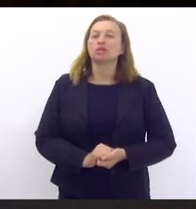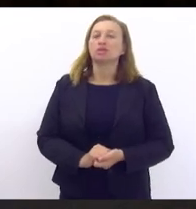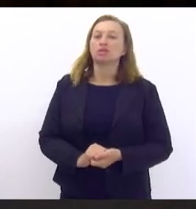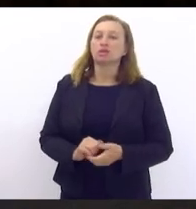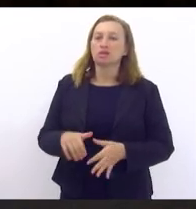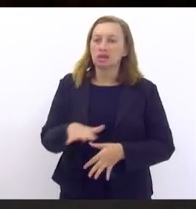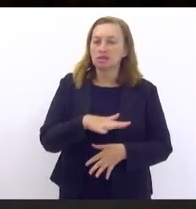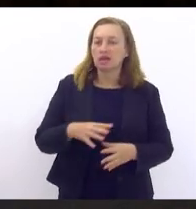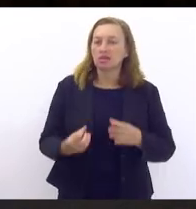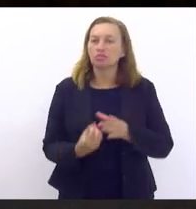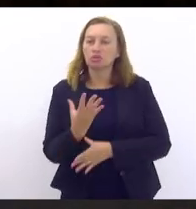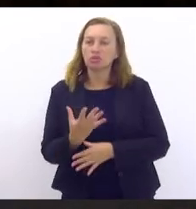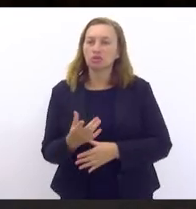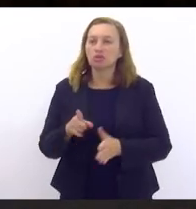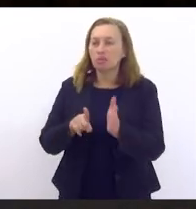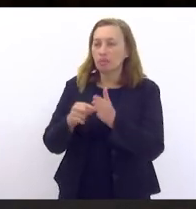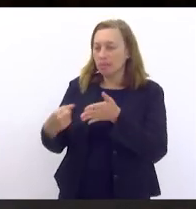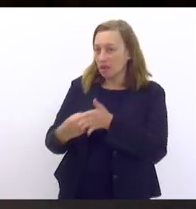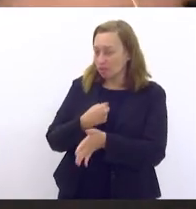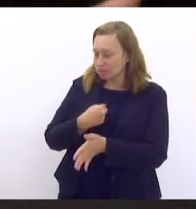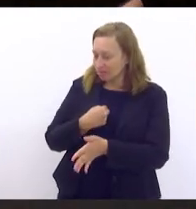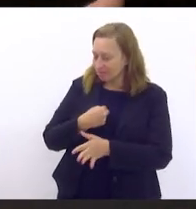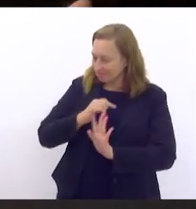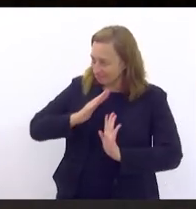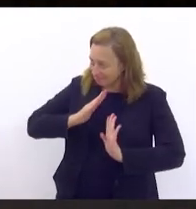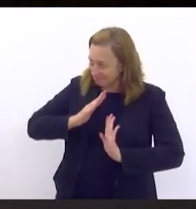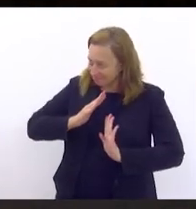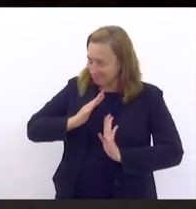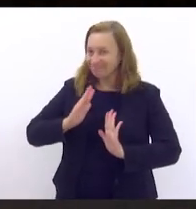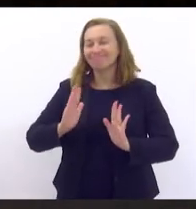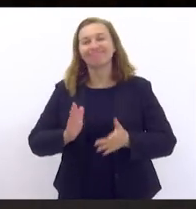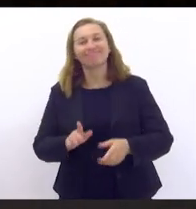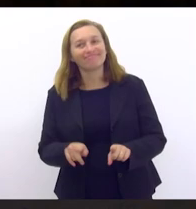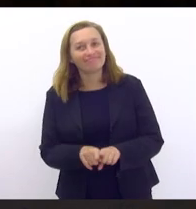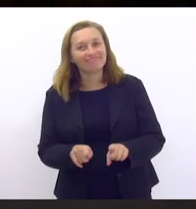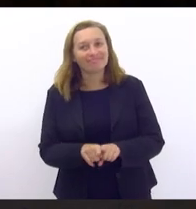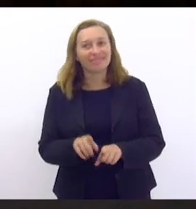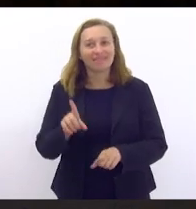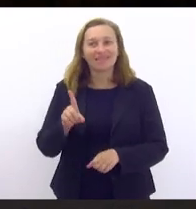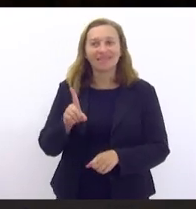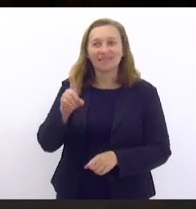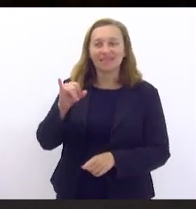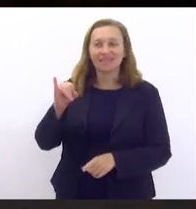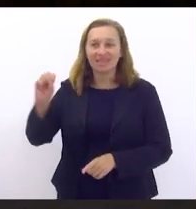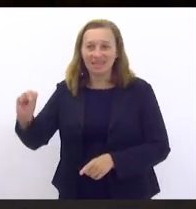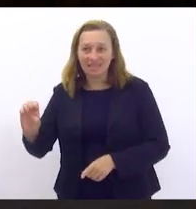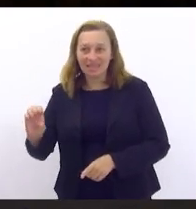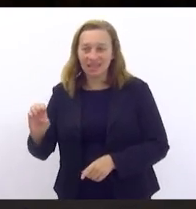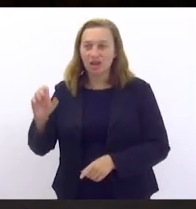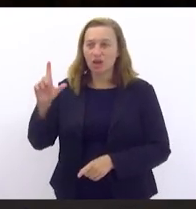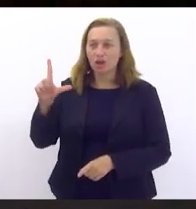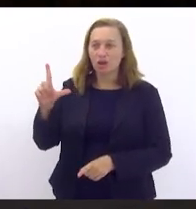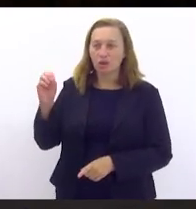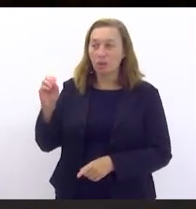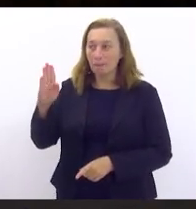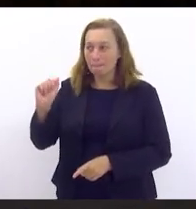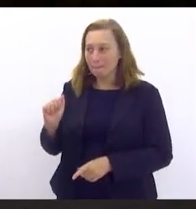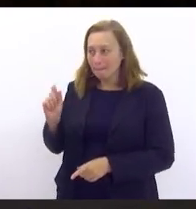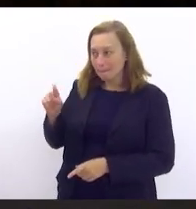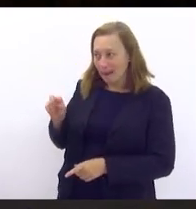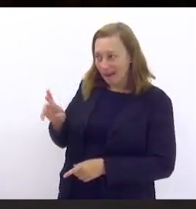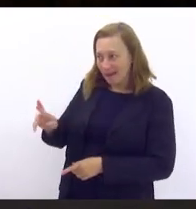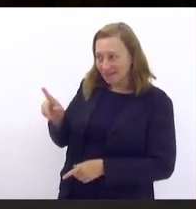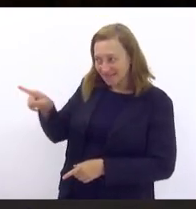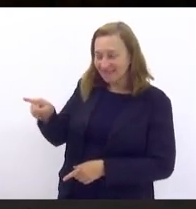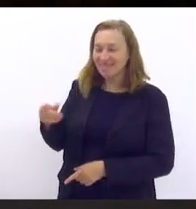é bom e tem pergunta para mim também Denise Lobato Denis Lobato tá aqui gente olha ela